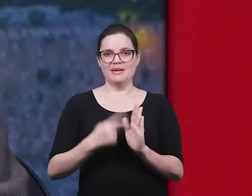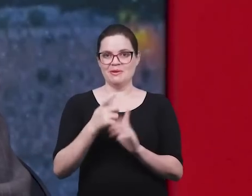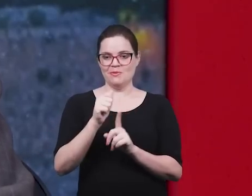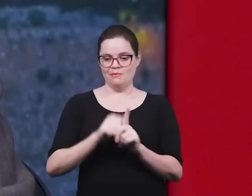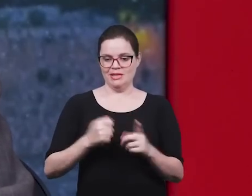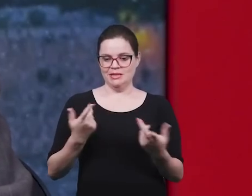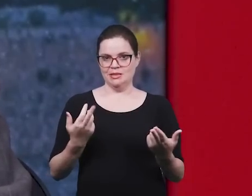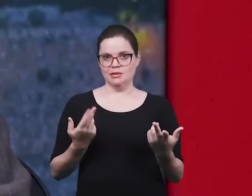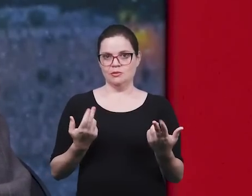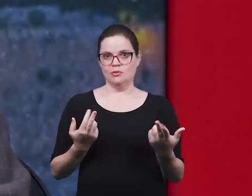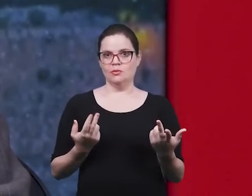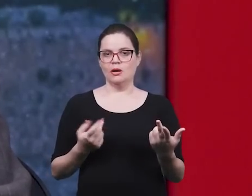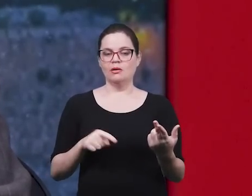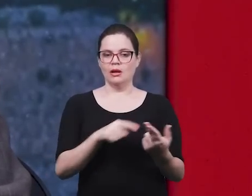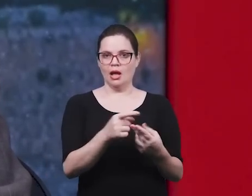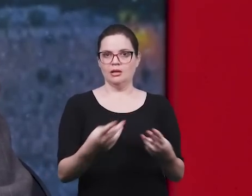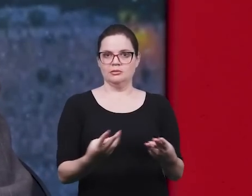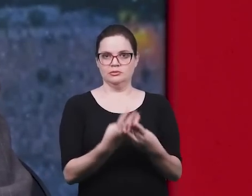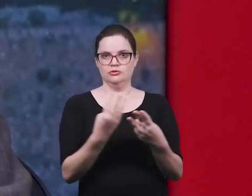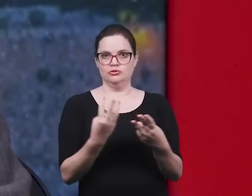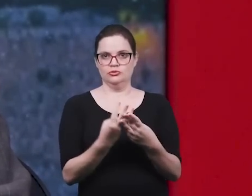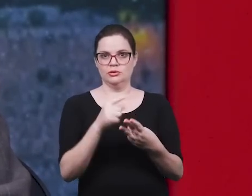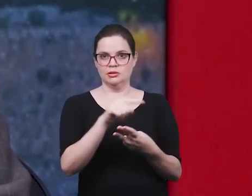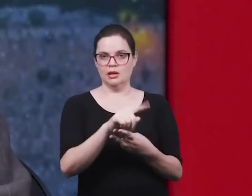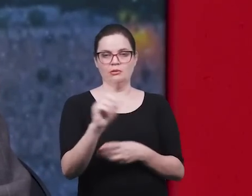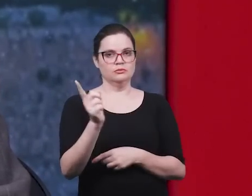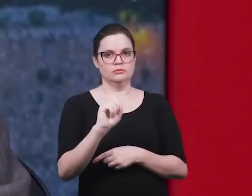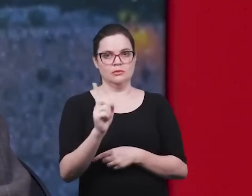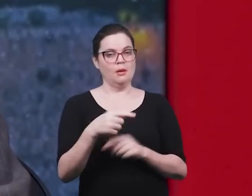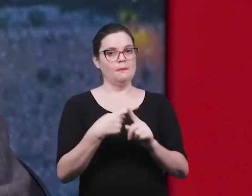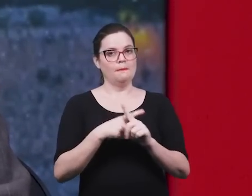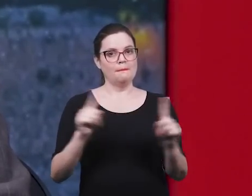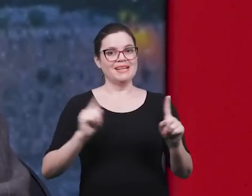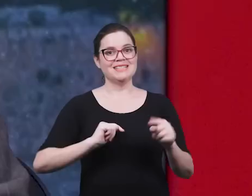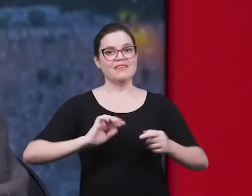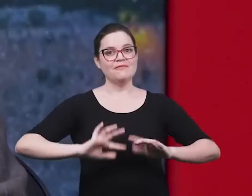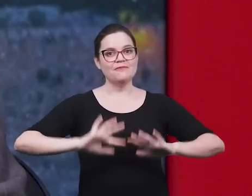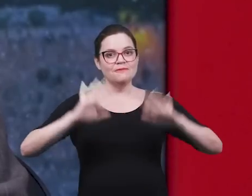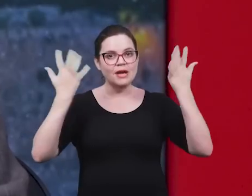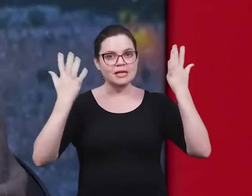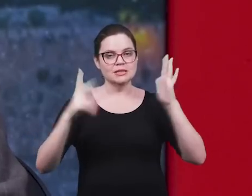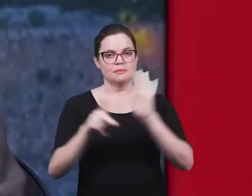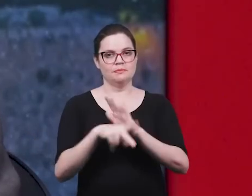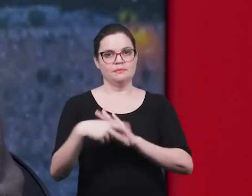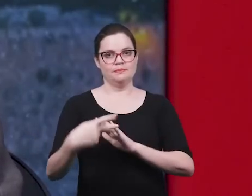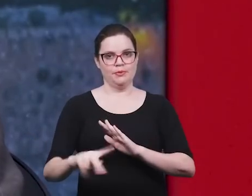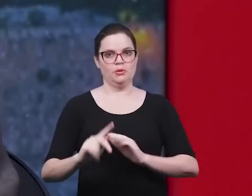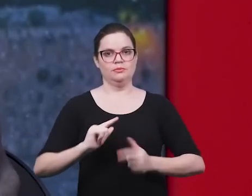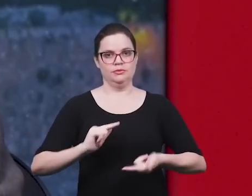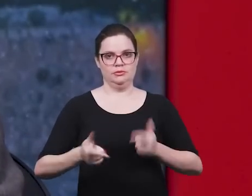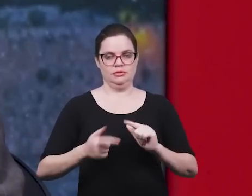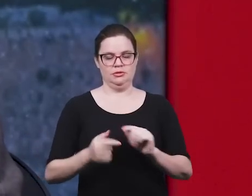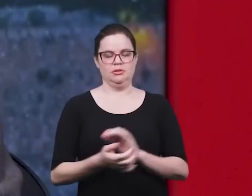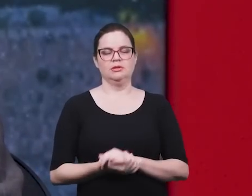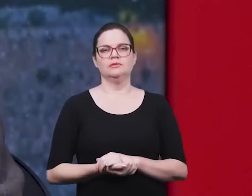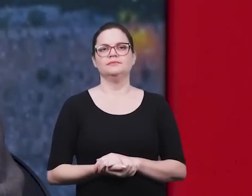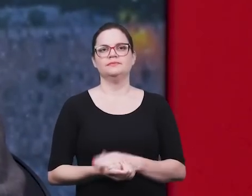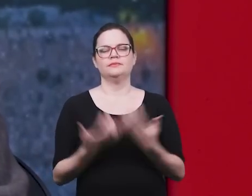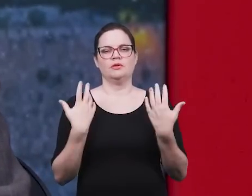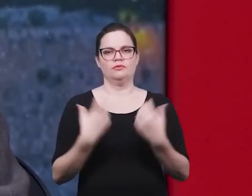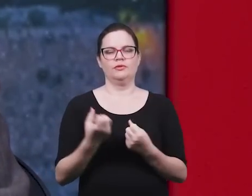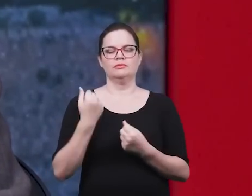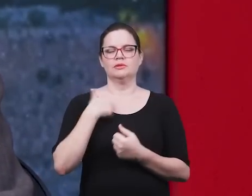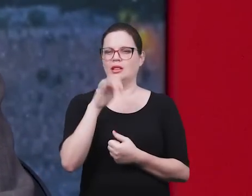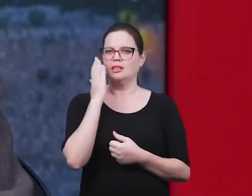calendário judaico, mas do calendário festivo de Israel. Então vamos aqui abrir um pouco para nós